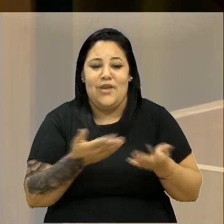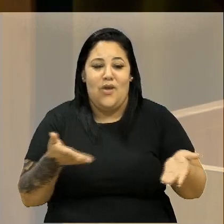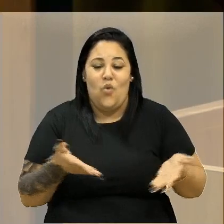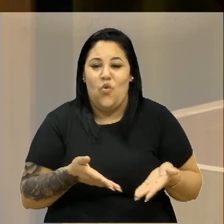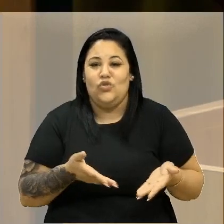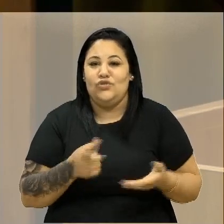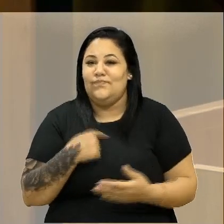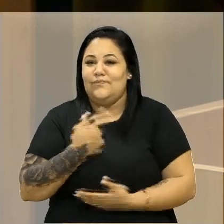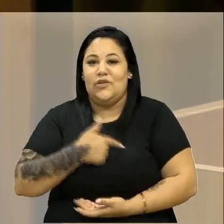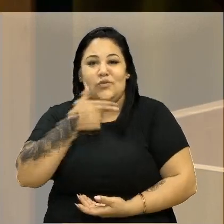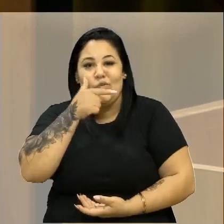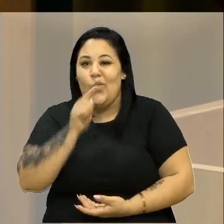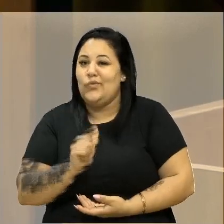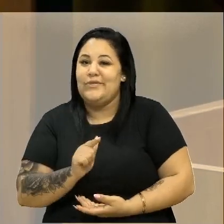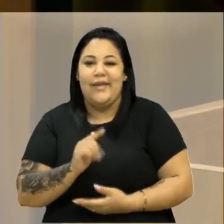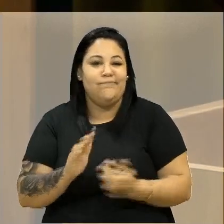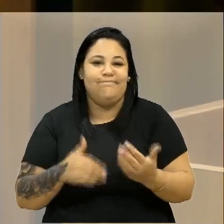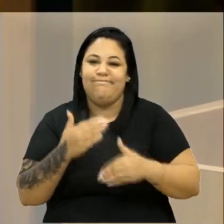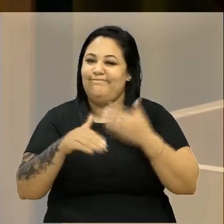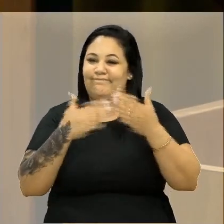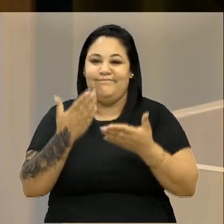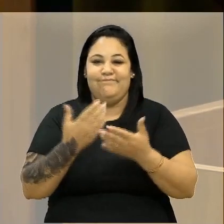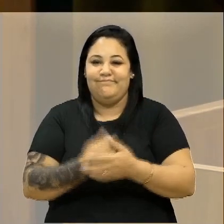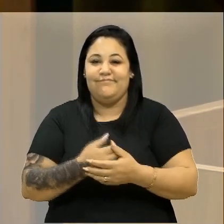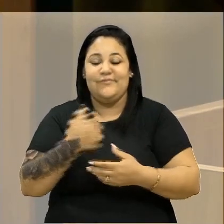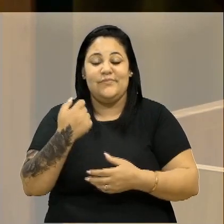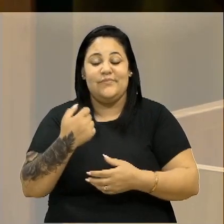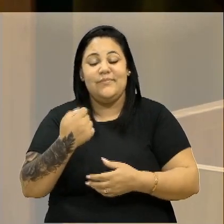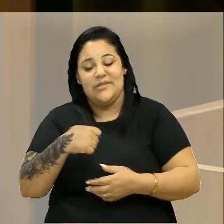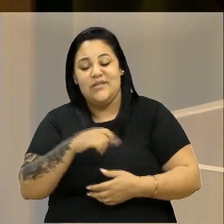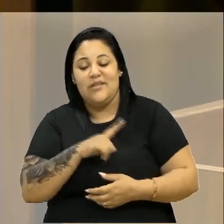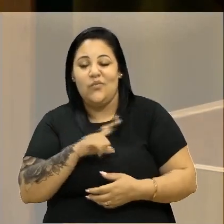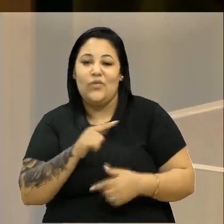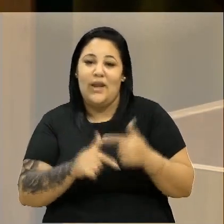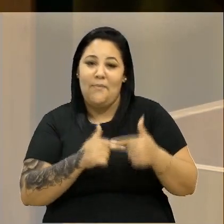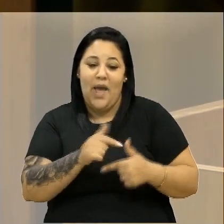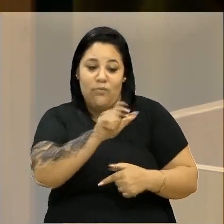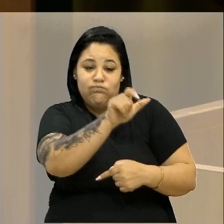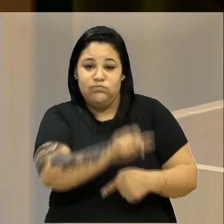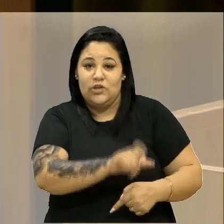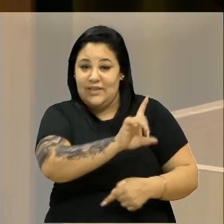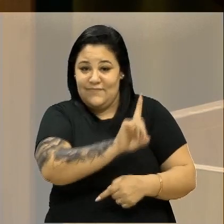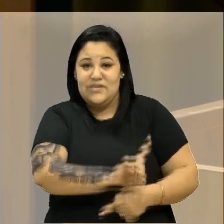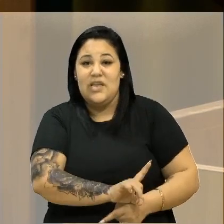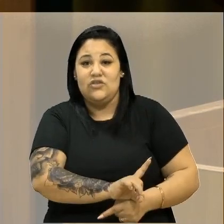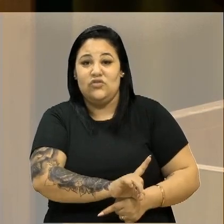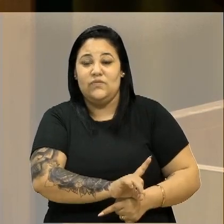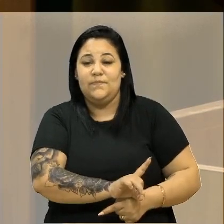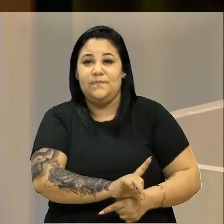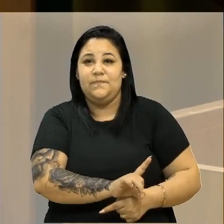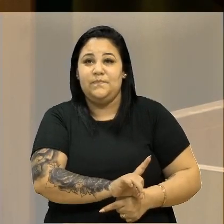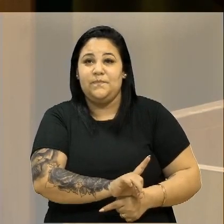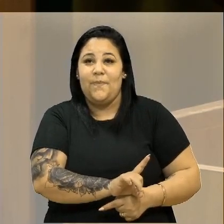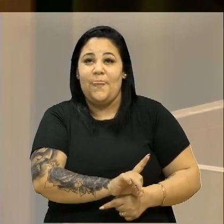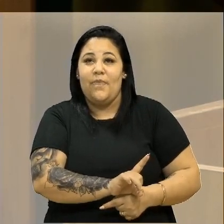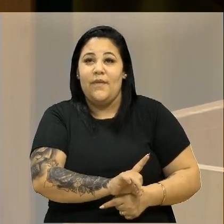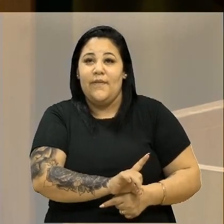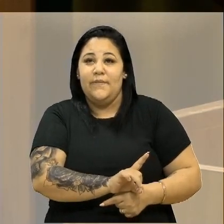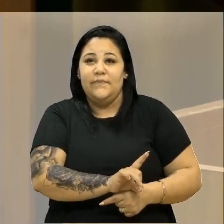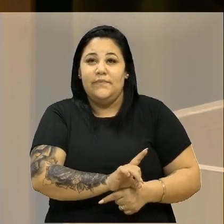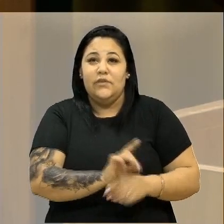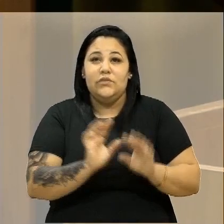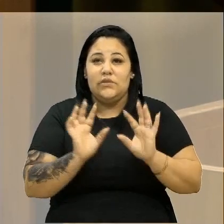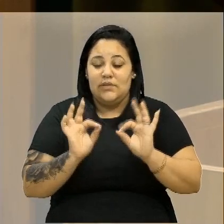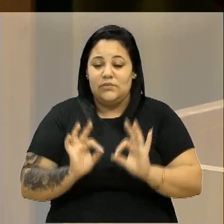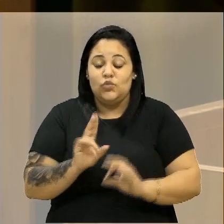não está conseguindo ir muito longe. Então, existe um trabalho com a pessoa, existe um trabalho ali com a questão